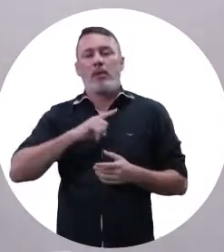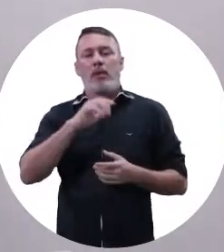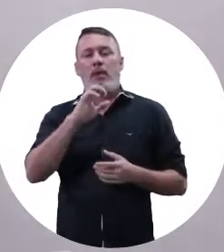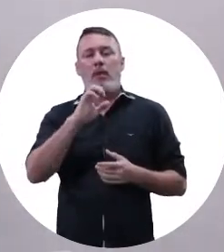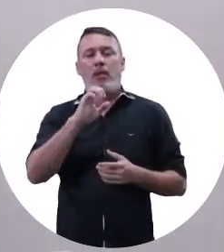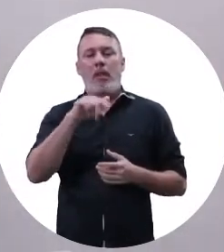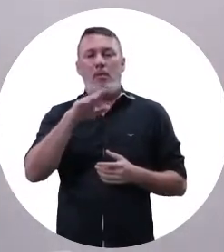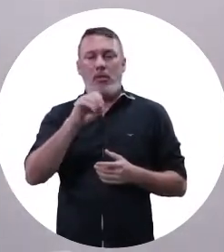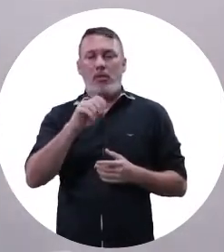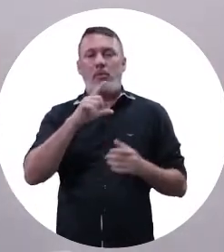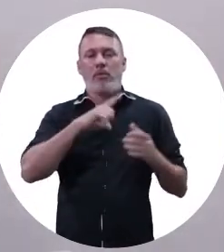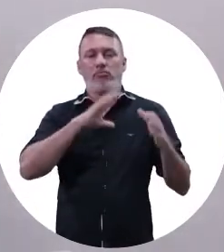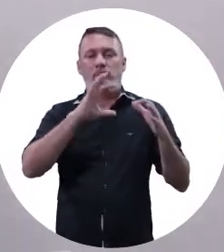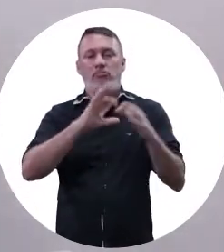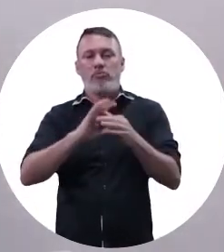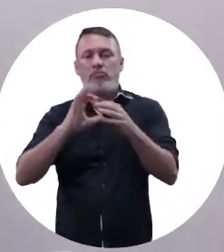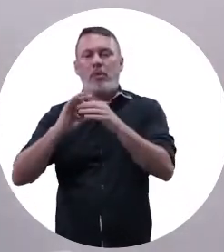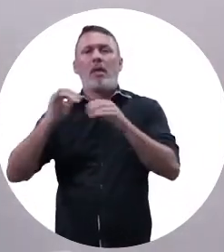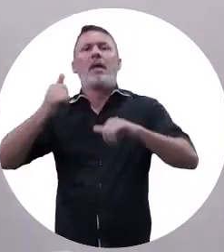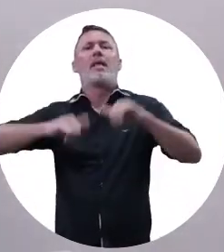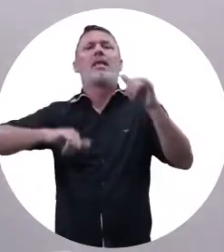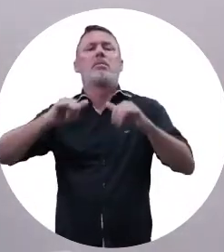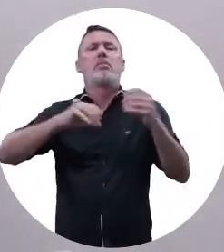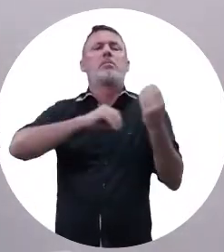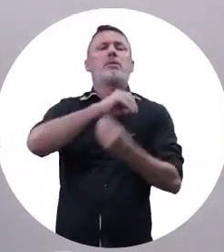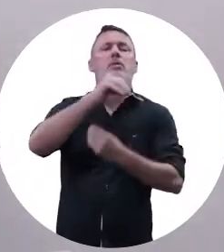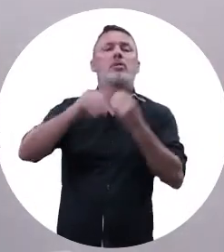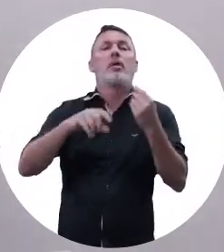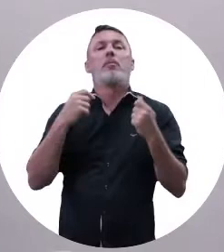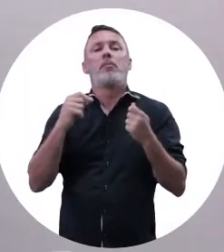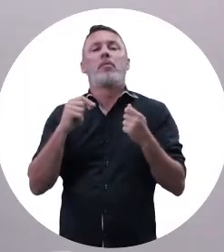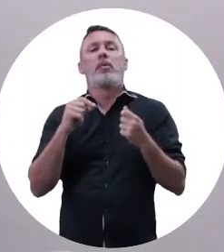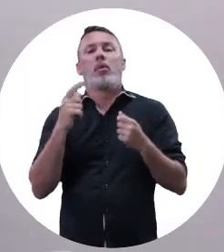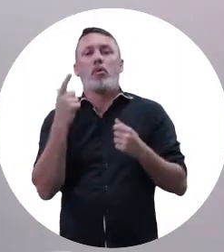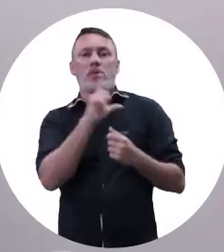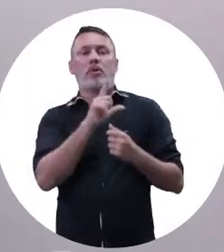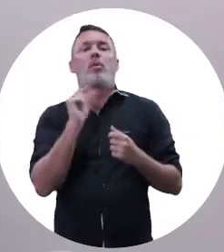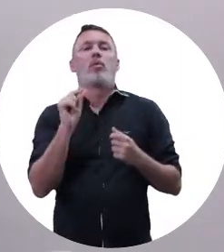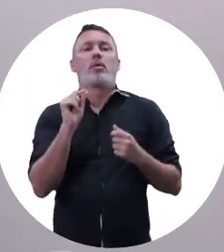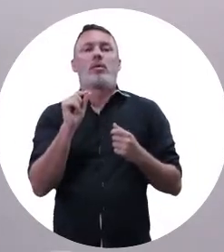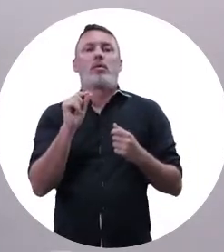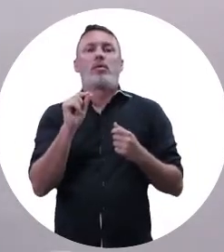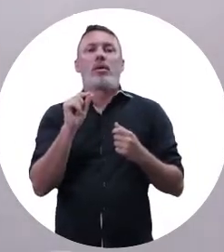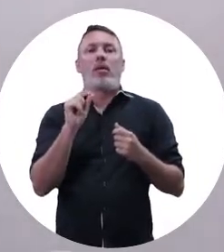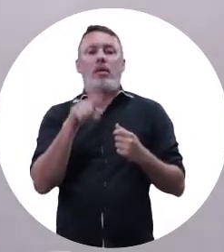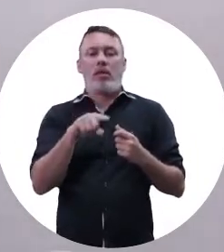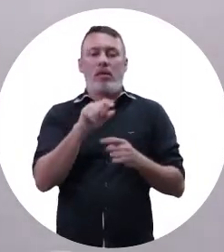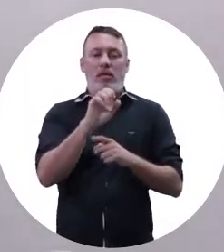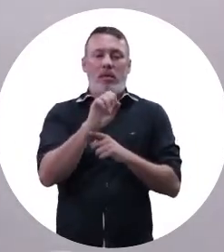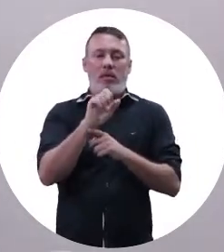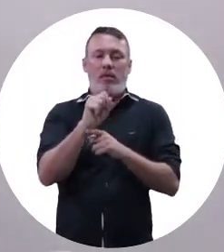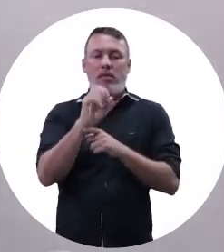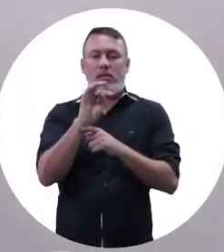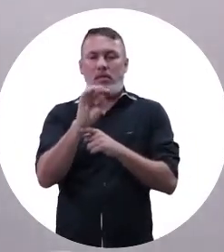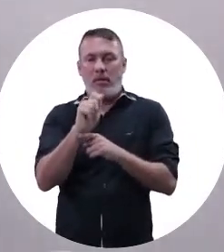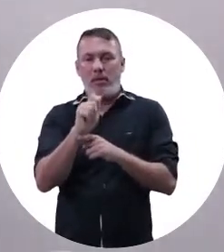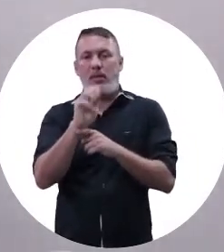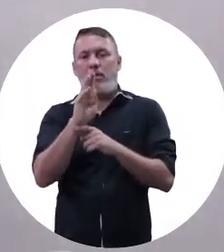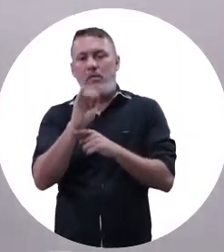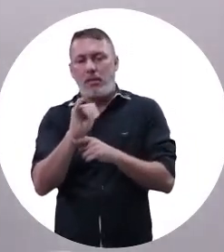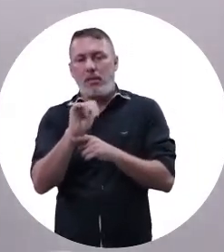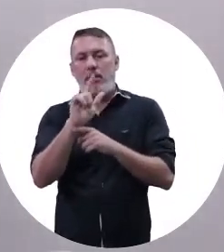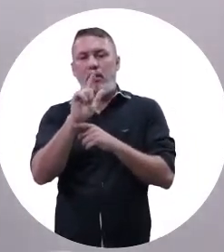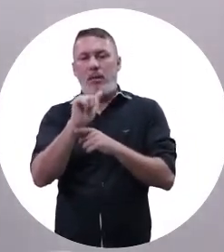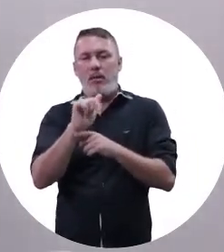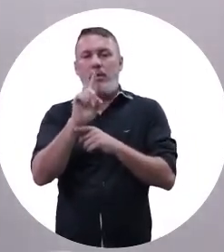elementos realizam essas ligações químicas para adquirir estabilidade eletrônica. O elemento da tabela